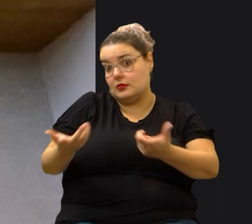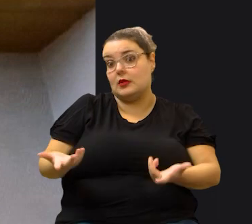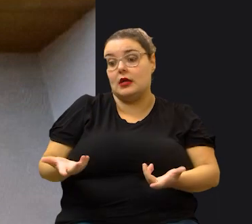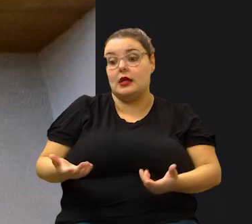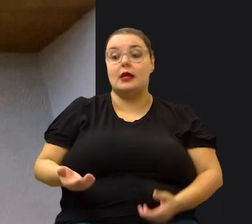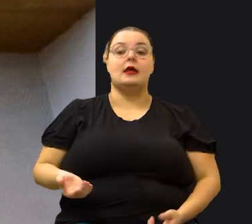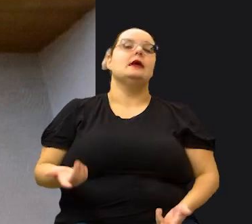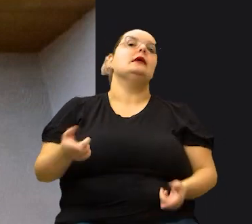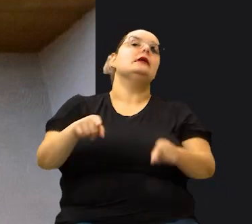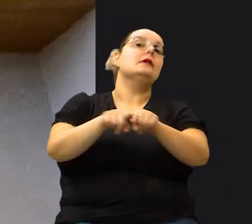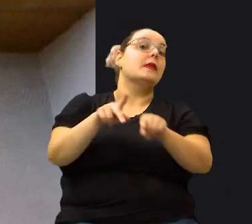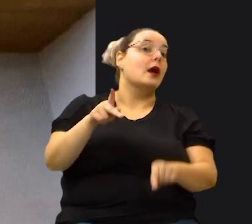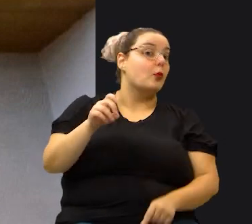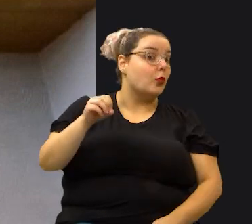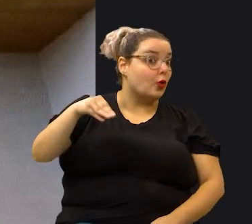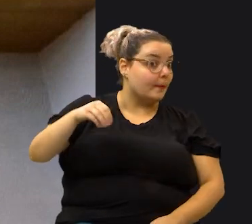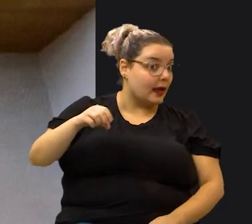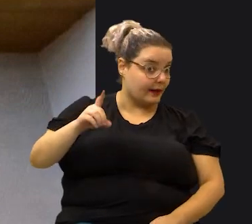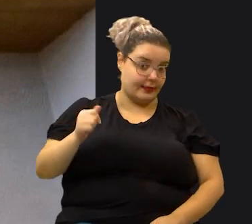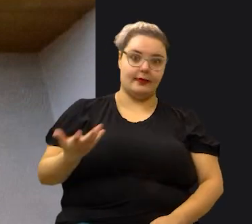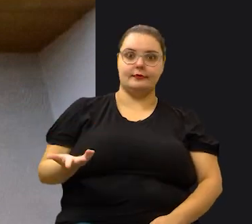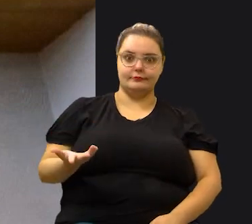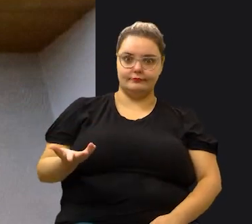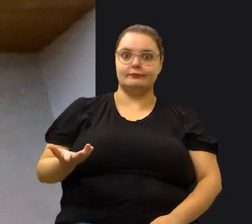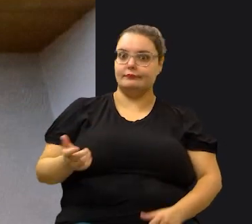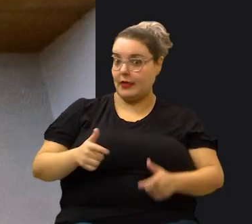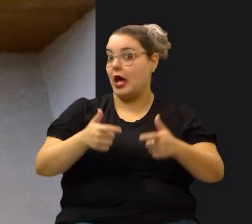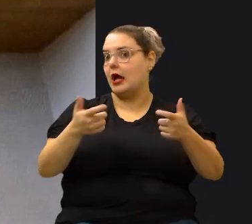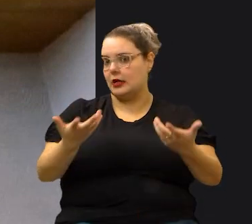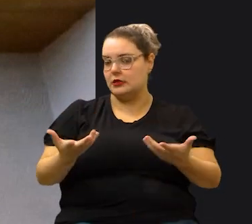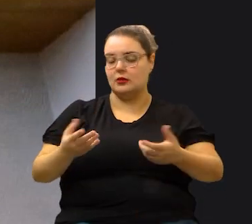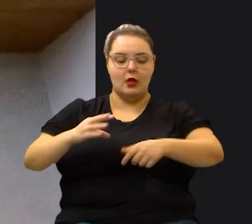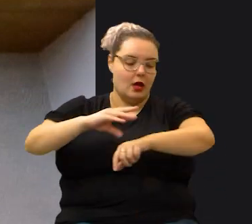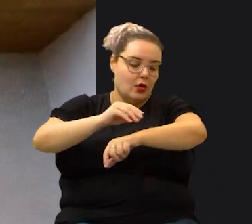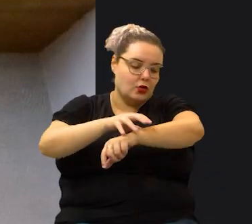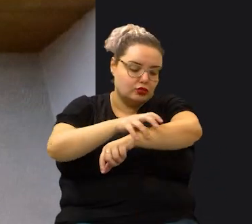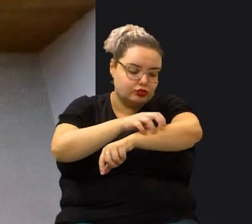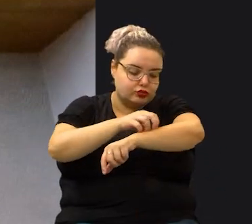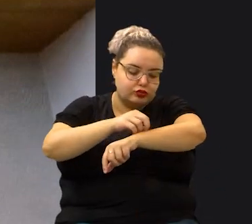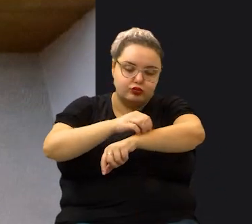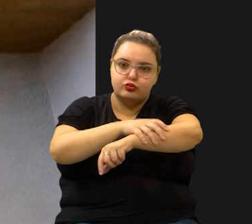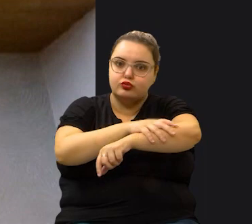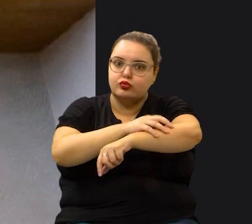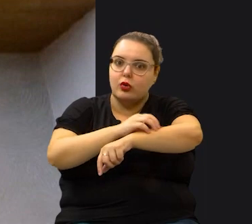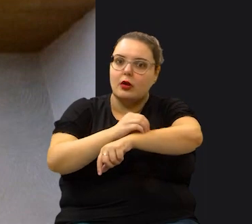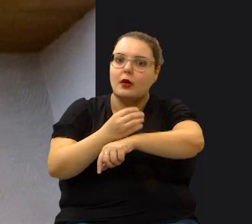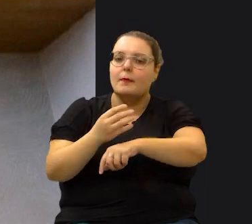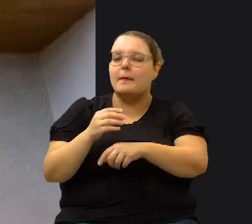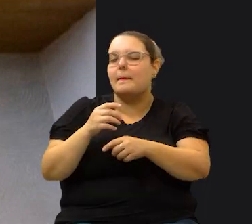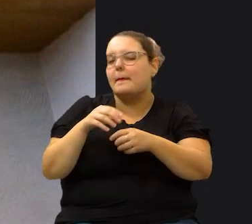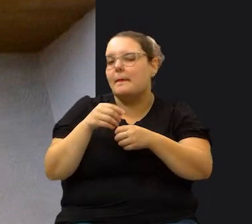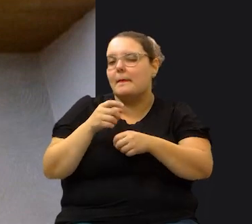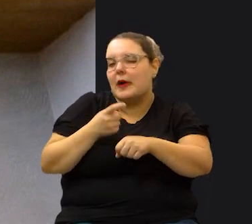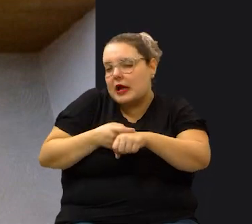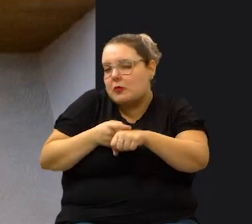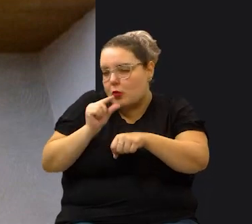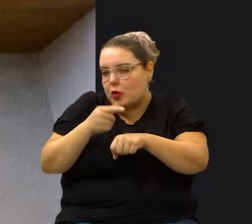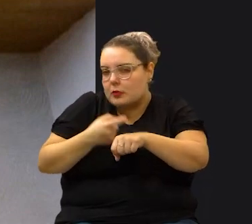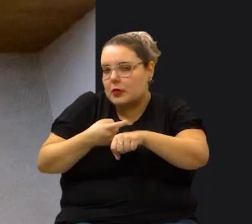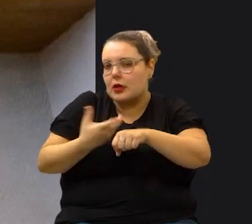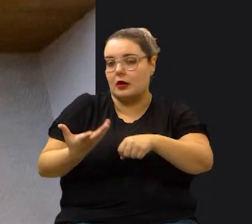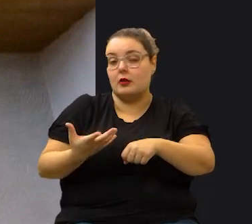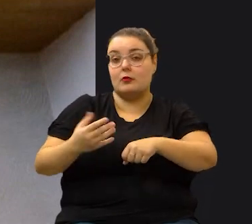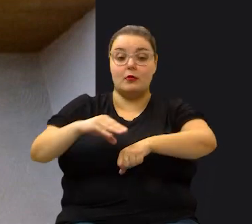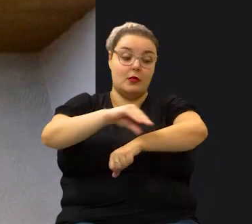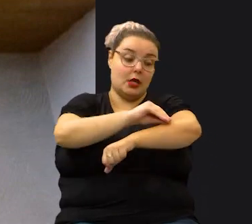as pomadas, que são mais grossas. Então, normalmente, quanto mais espesso o creme hidratante, a gente tem um poder de hidratação